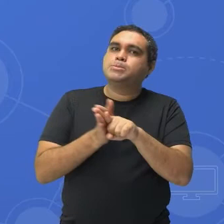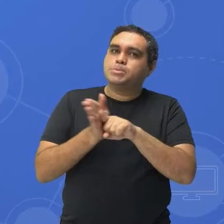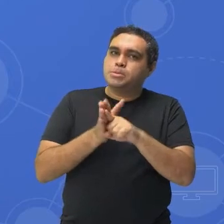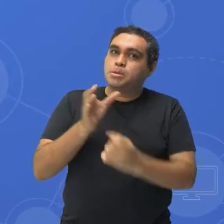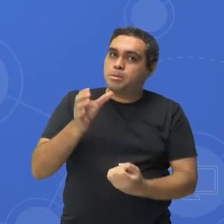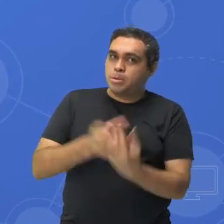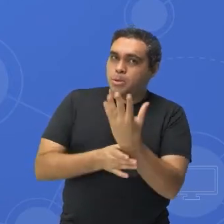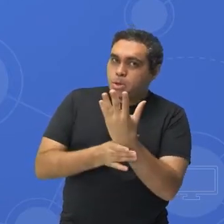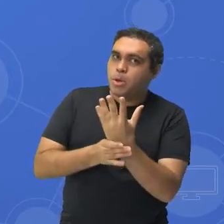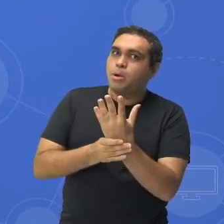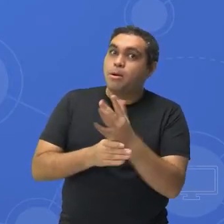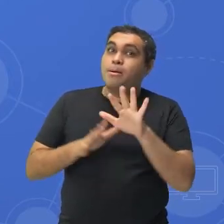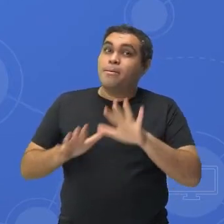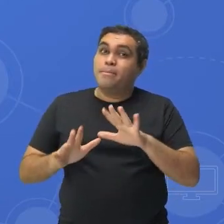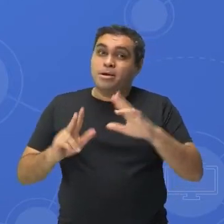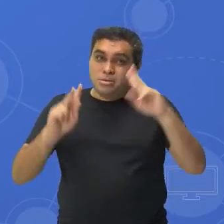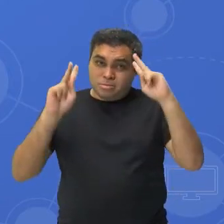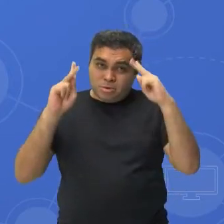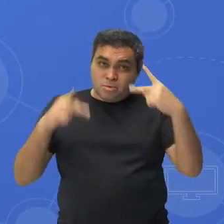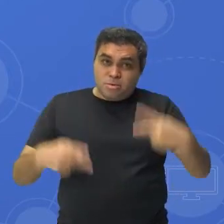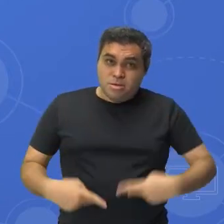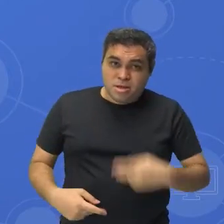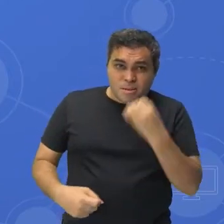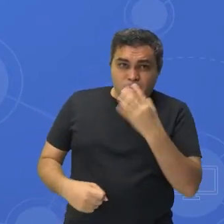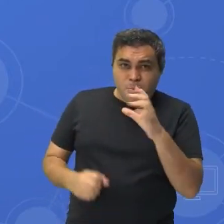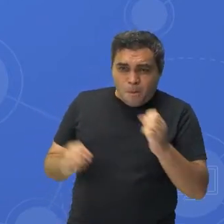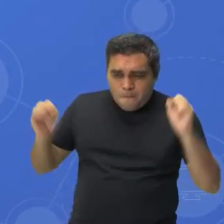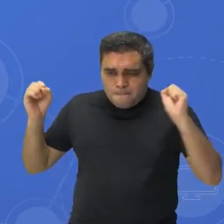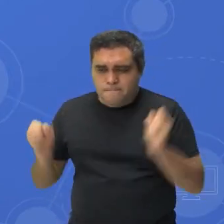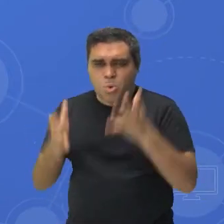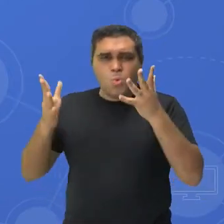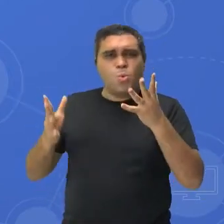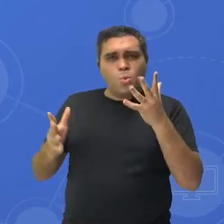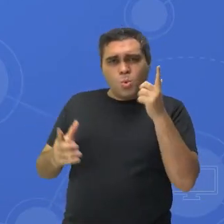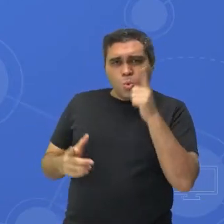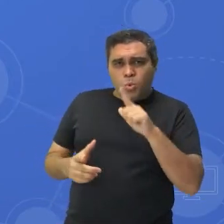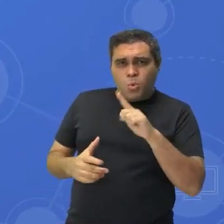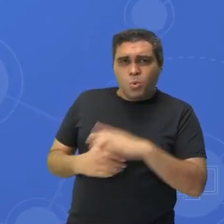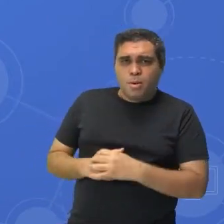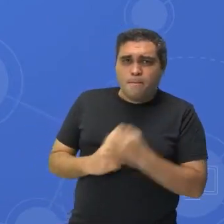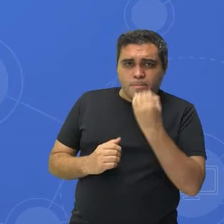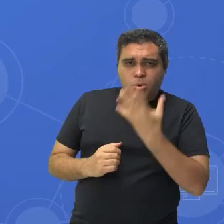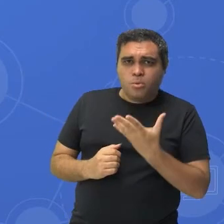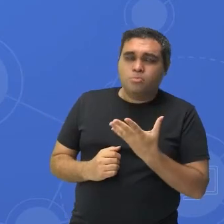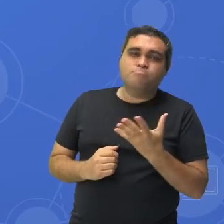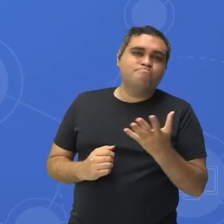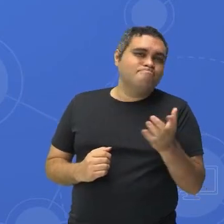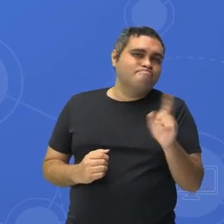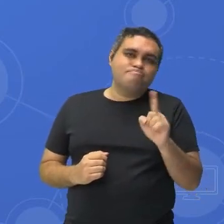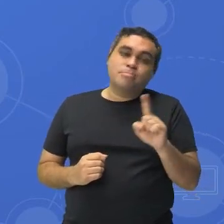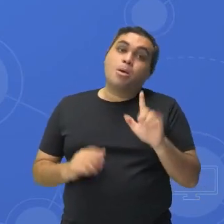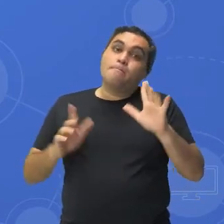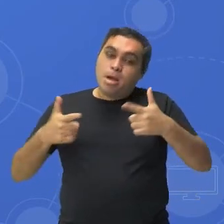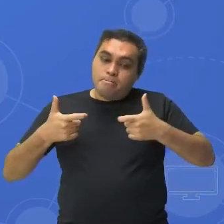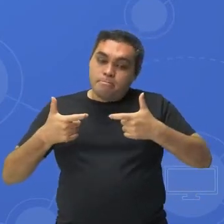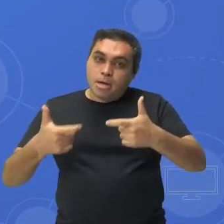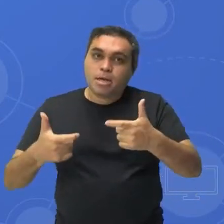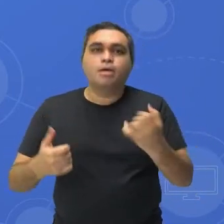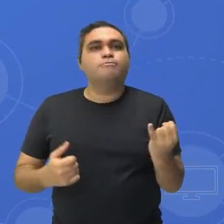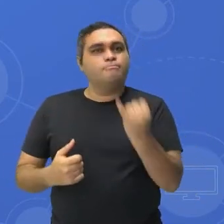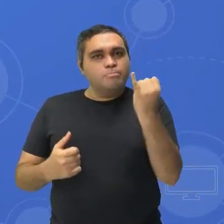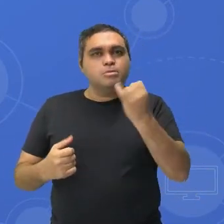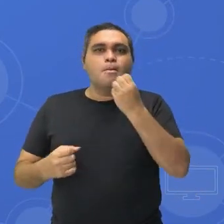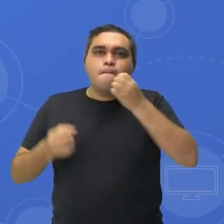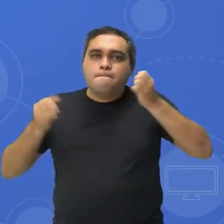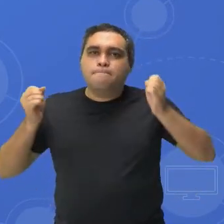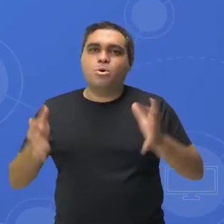que não foi benéfico para a humanidade. Não é isso? Mas foi para a guerra. Então, a ética vai entrar nesse